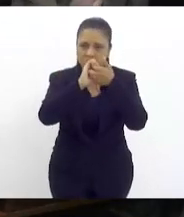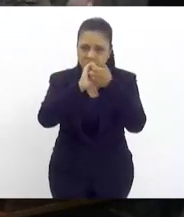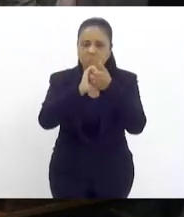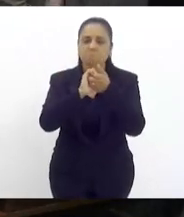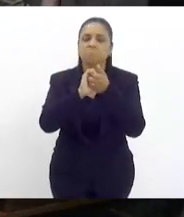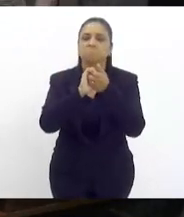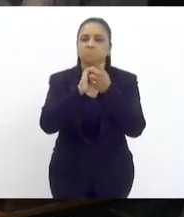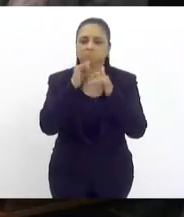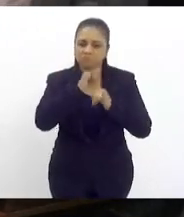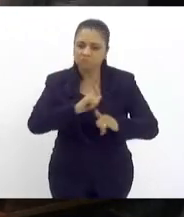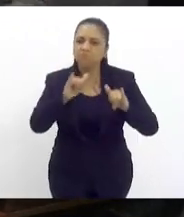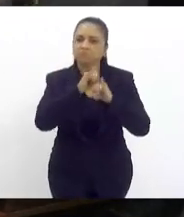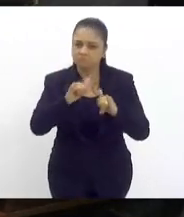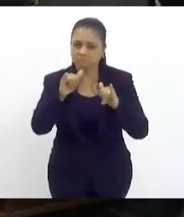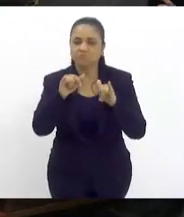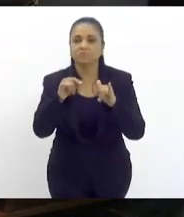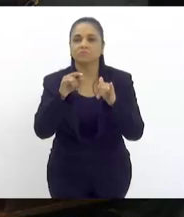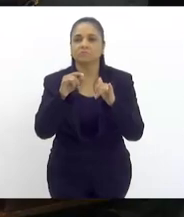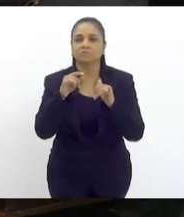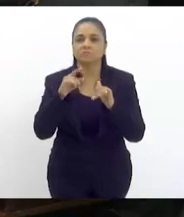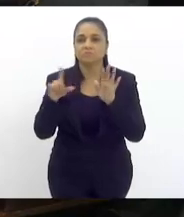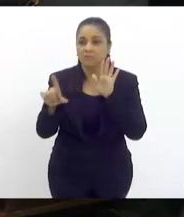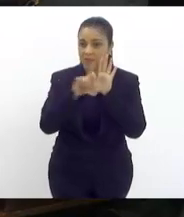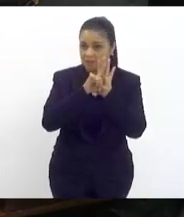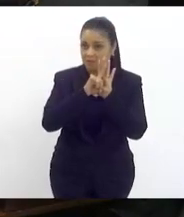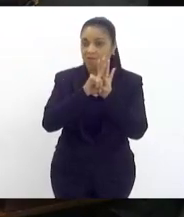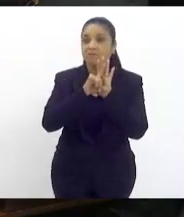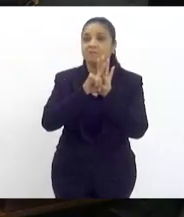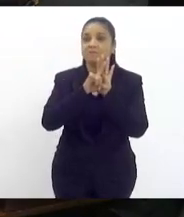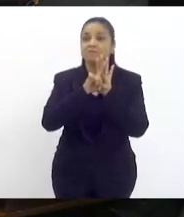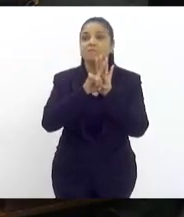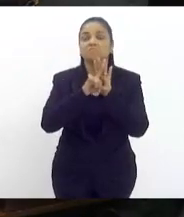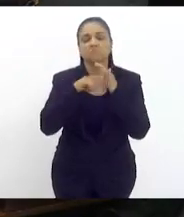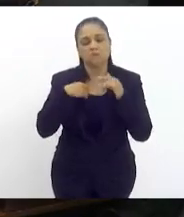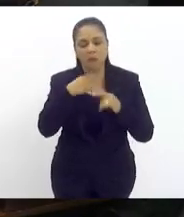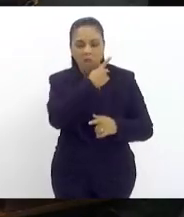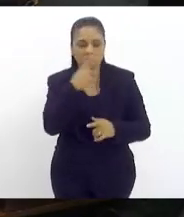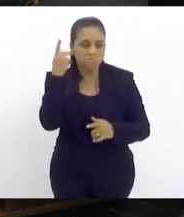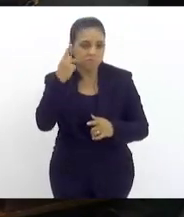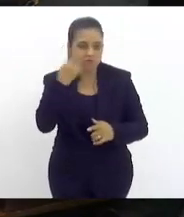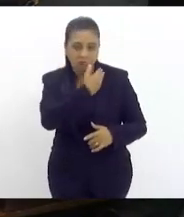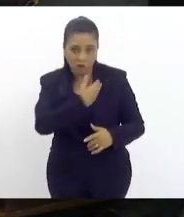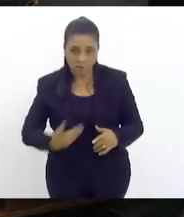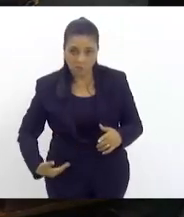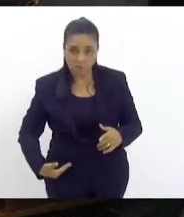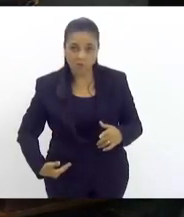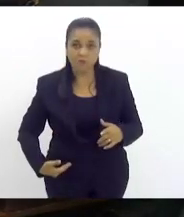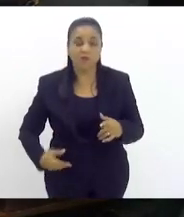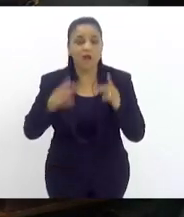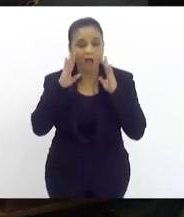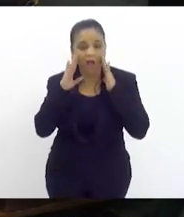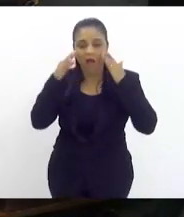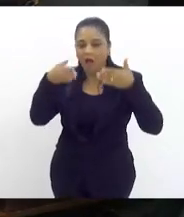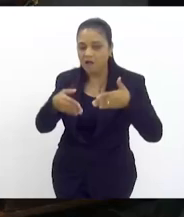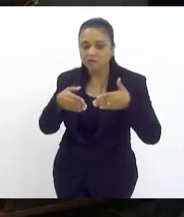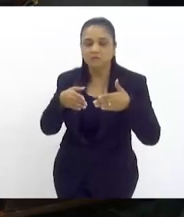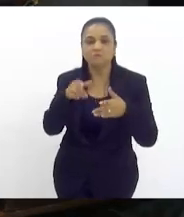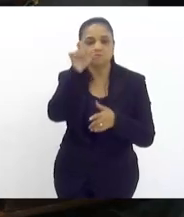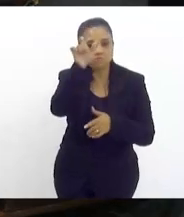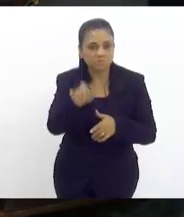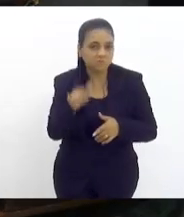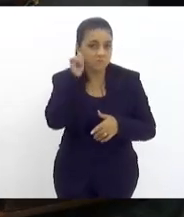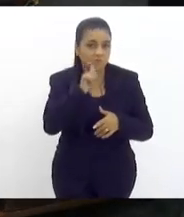legislativa. O parlamento se engrandece com essa indicação e a política pública voltada à atenção às mulheres vítimas de